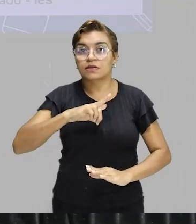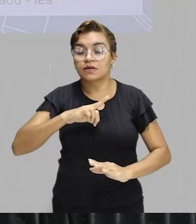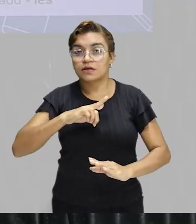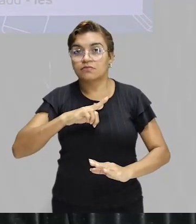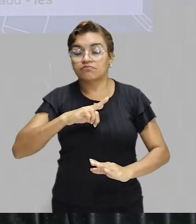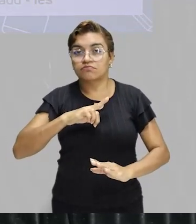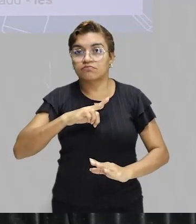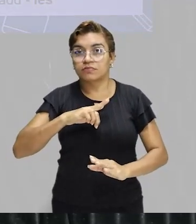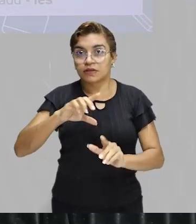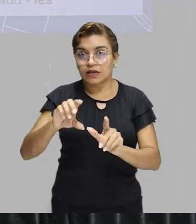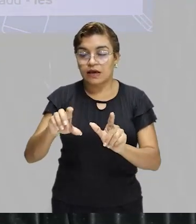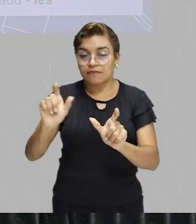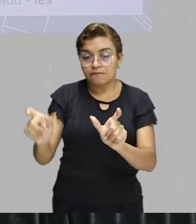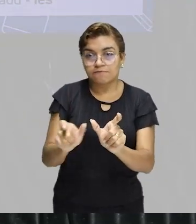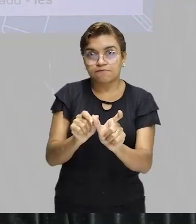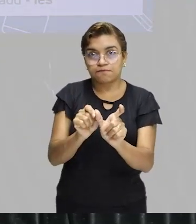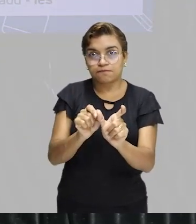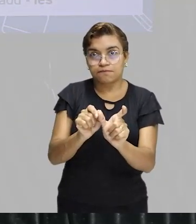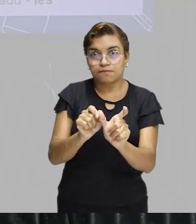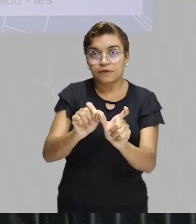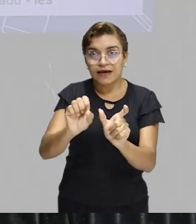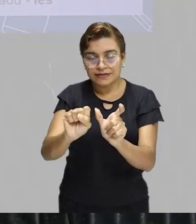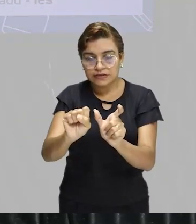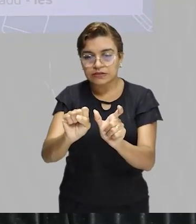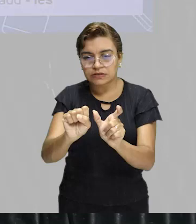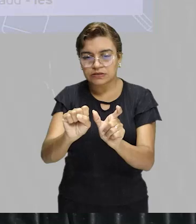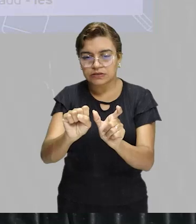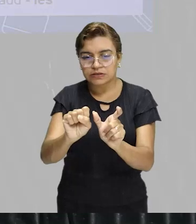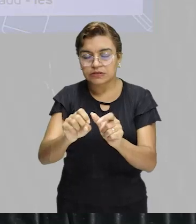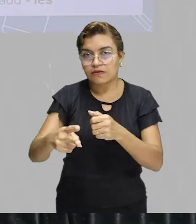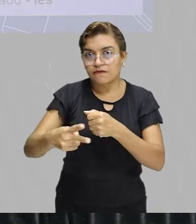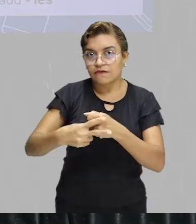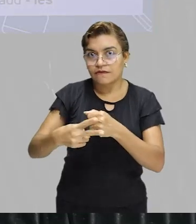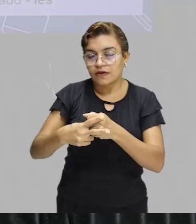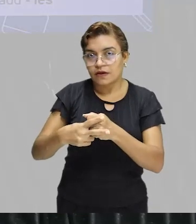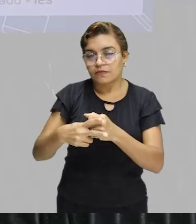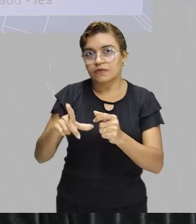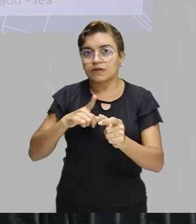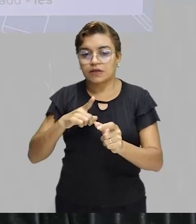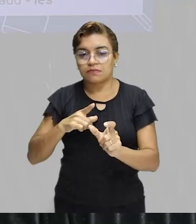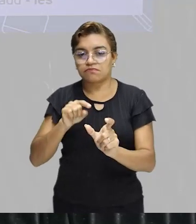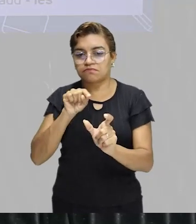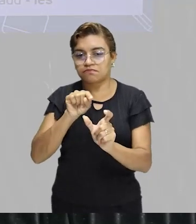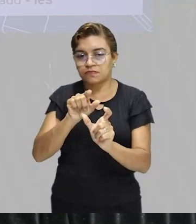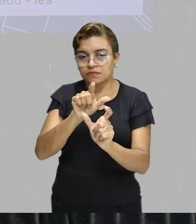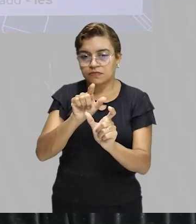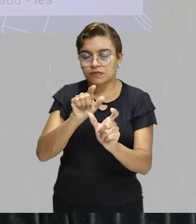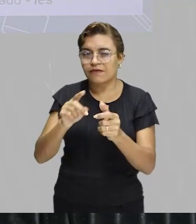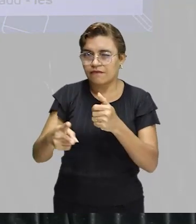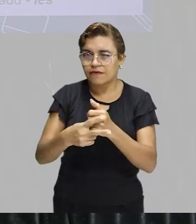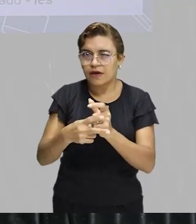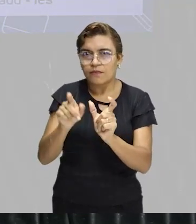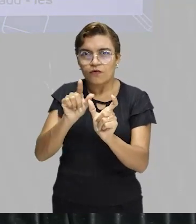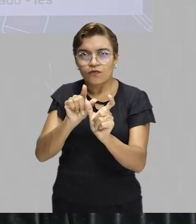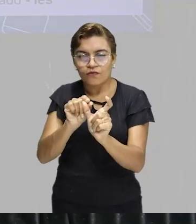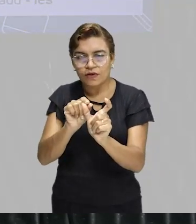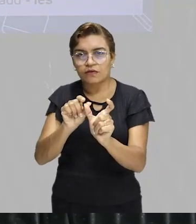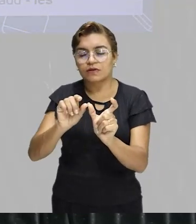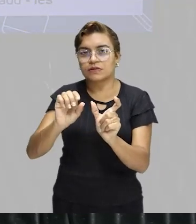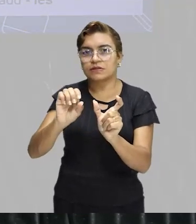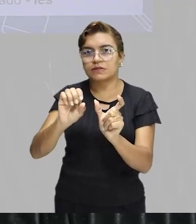terceiras pessoas do singular. Quando o verbo termina em CH, olha as regrinhas aqui embaixo.